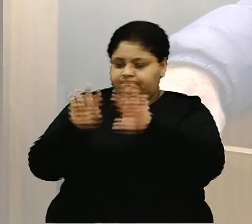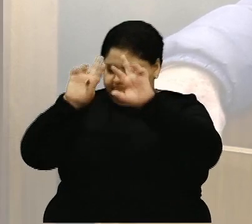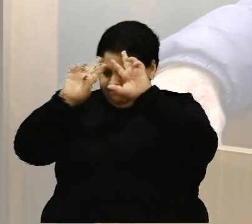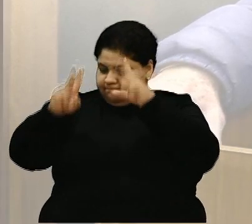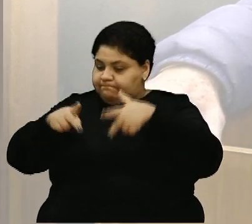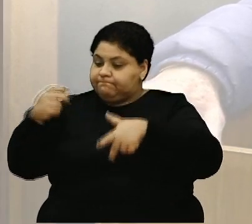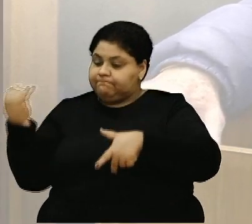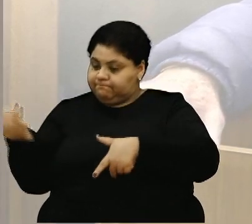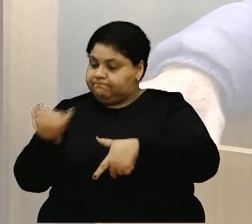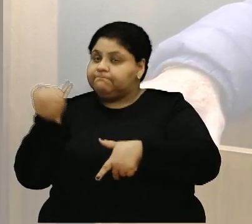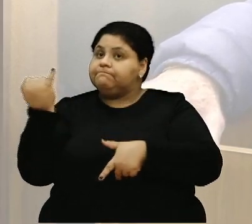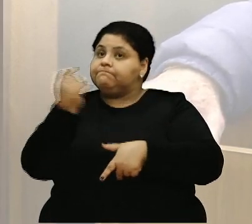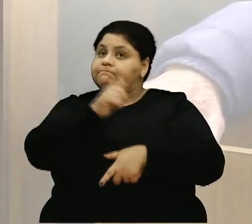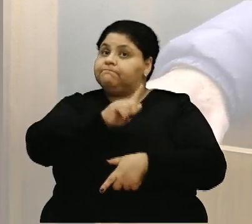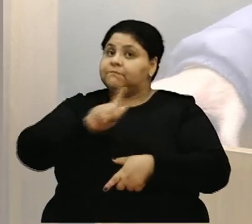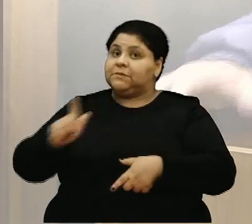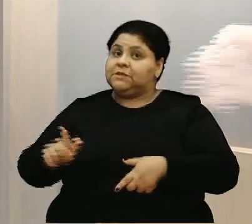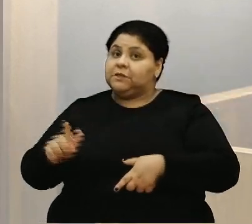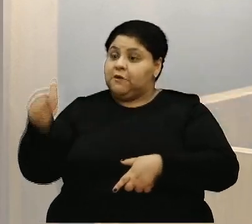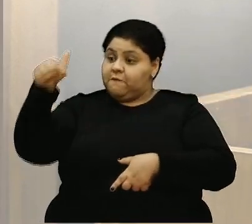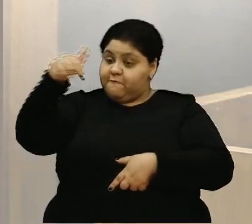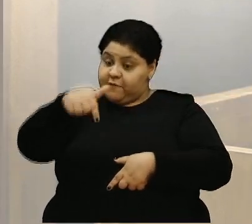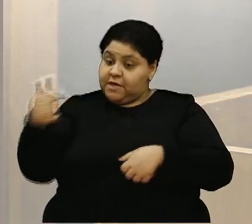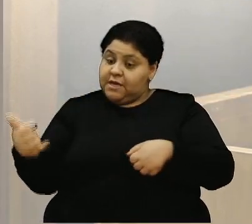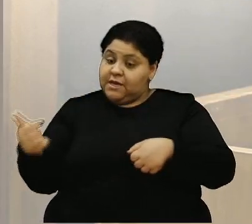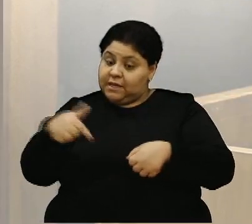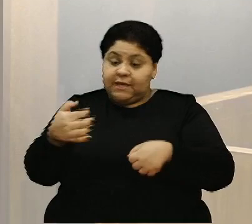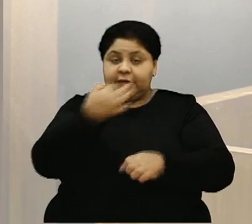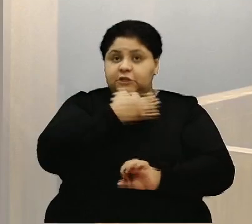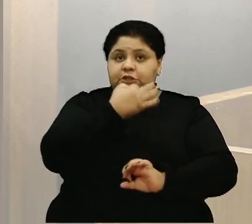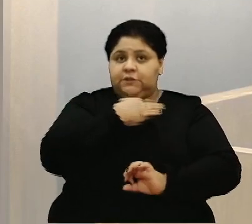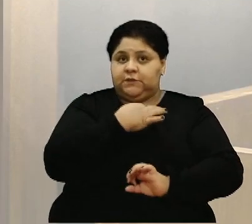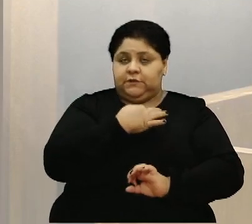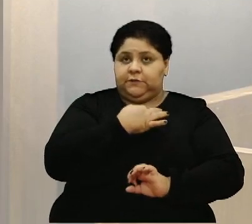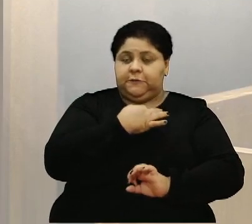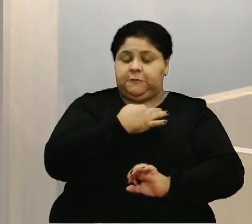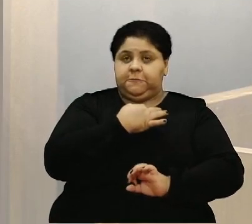importância dele vir a Caxias e não só